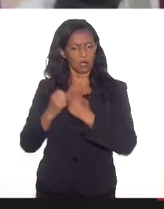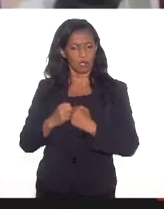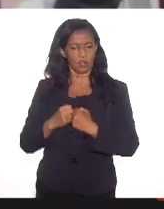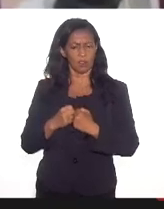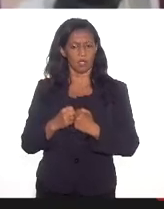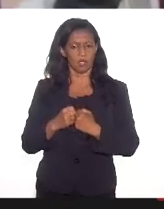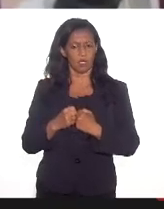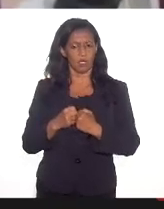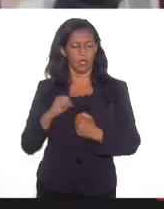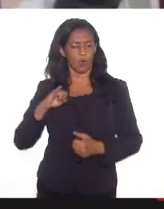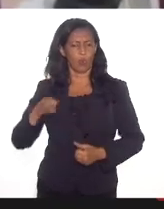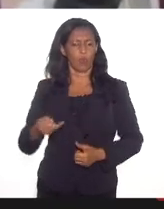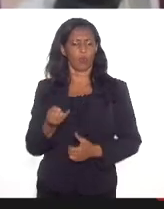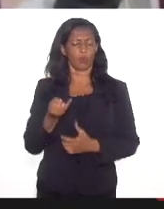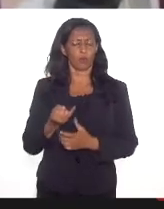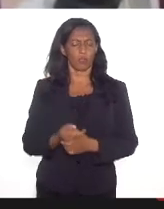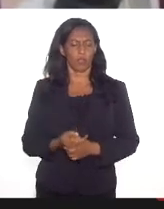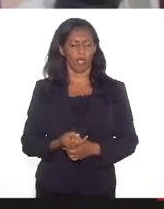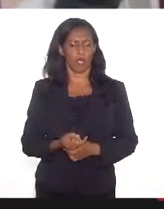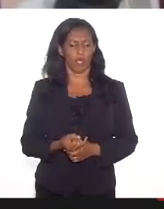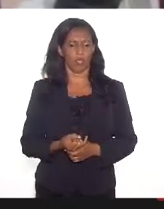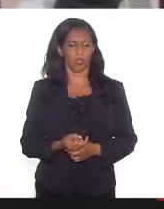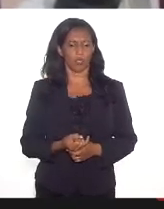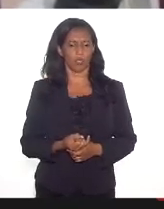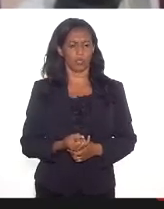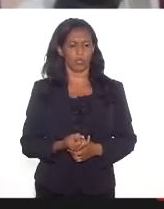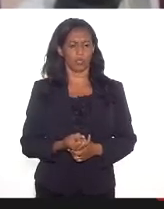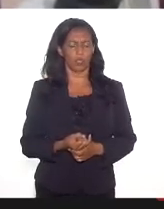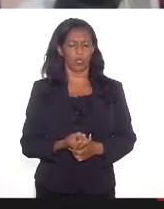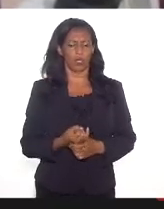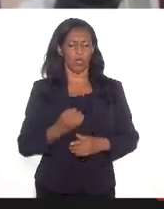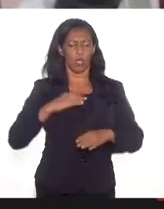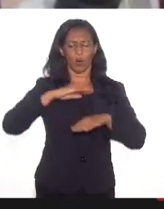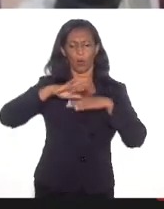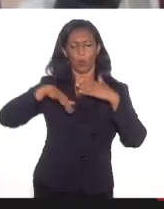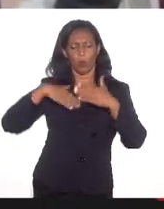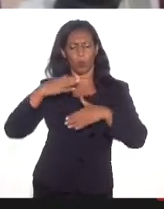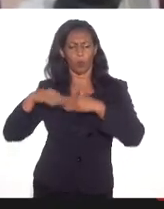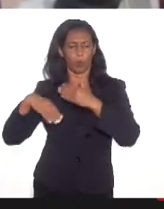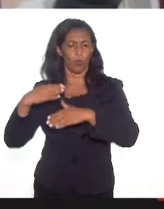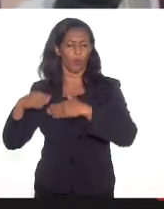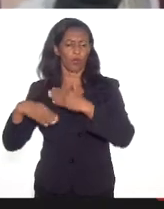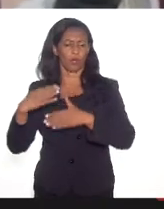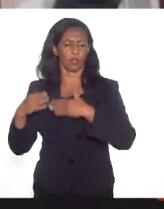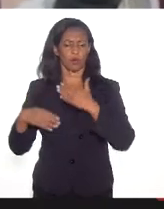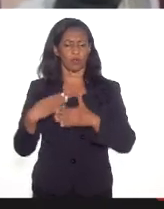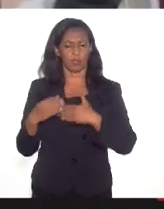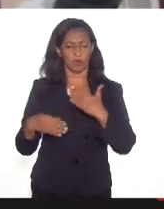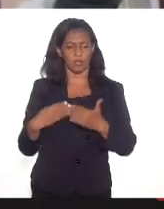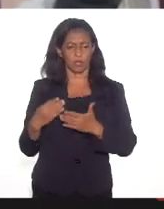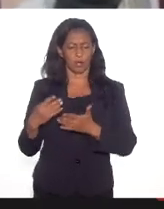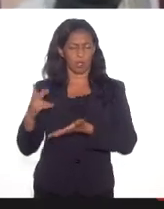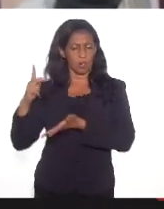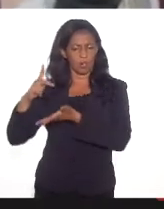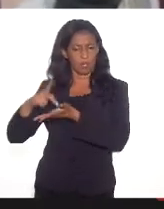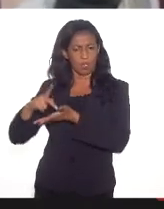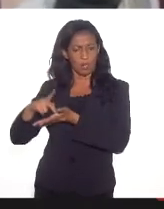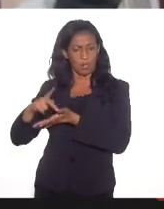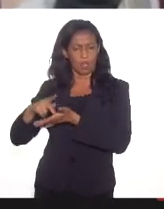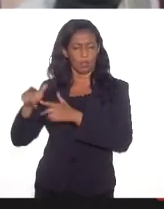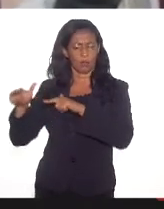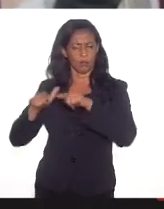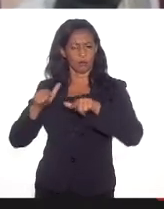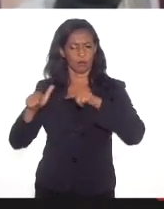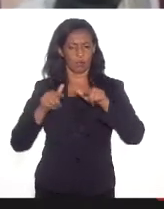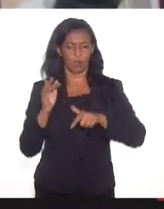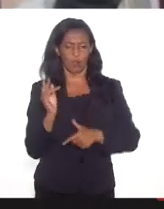vantagens isso eliminamos qualquer colocasse envolvido e se tem que saber quanto cada é no mercado formal ou informal